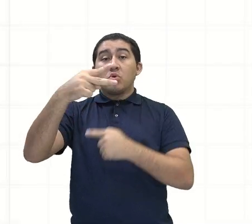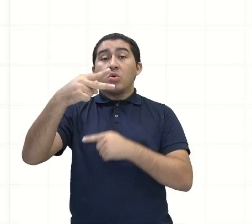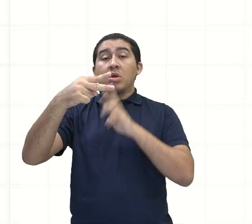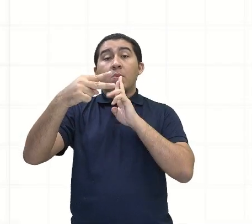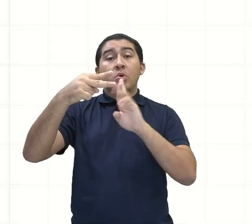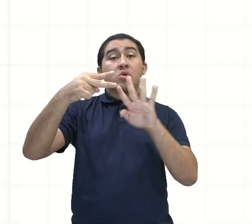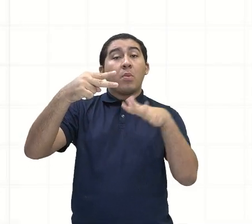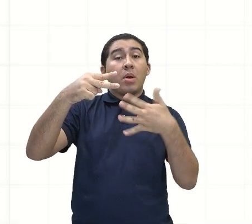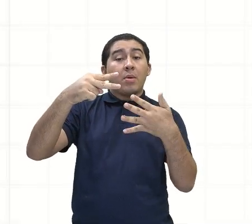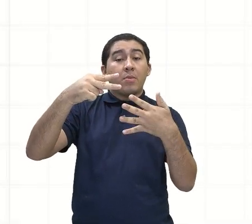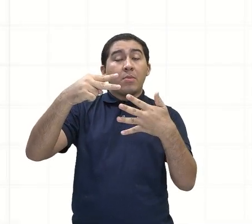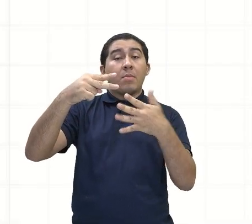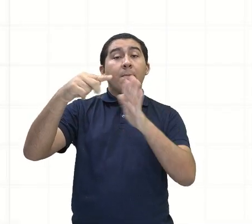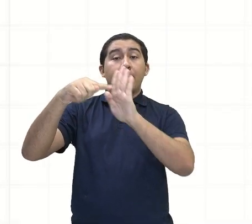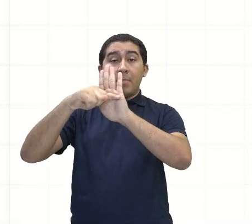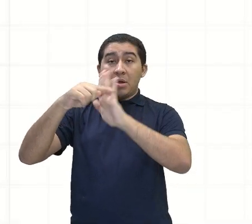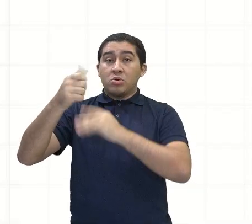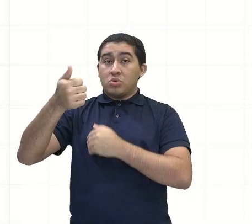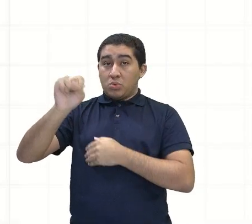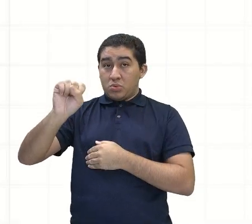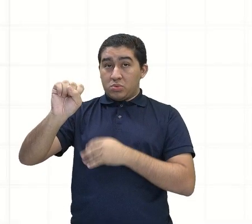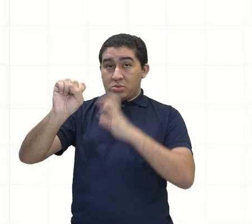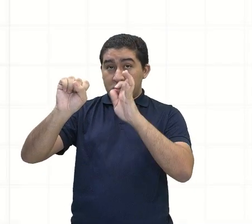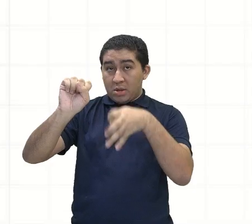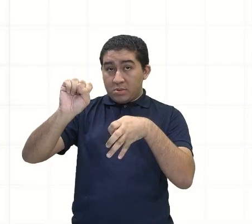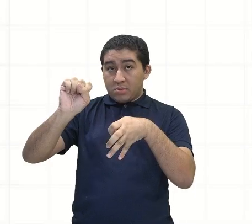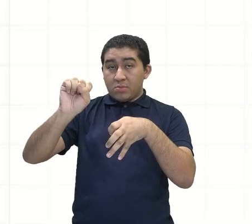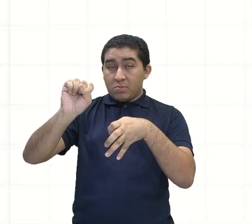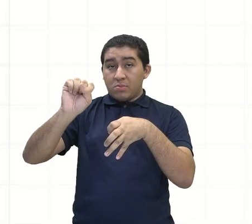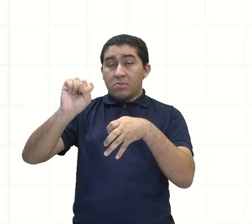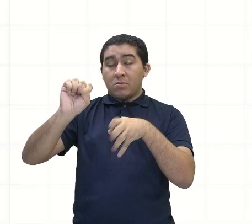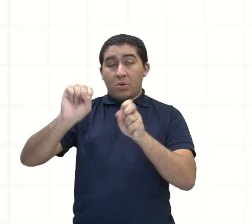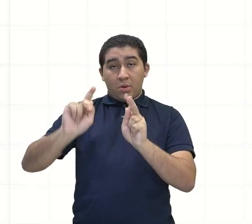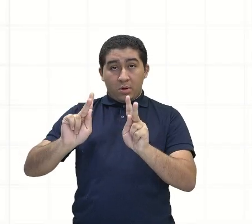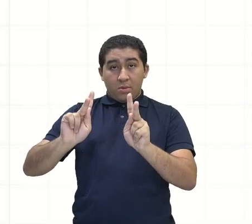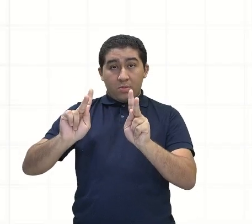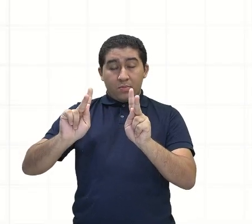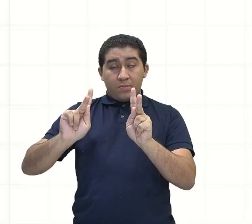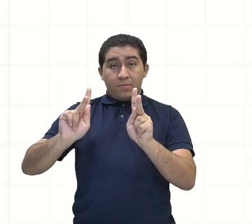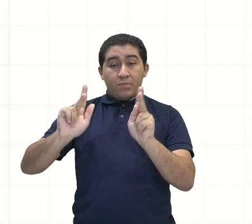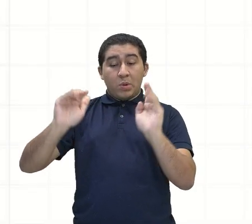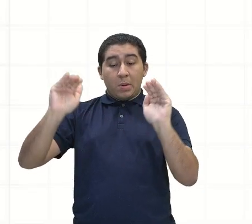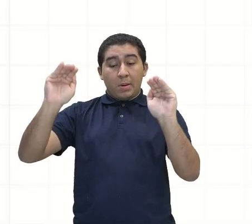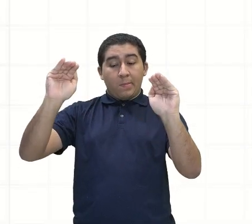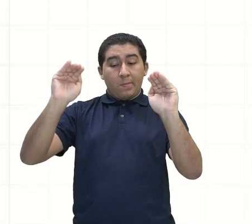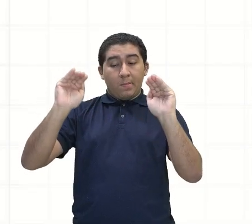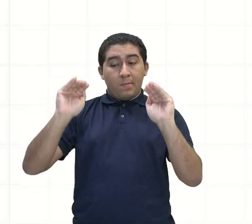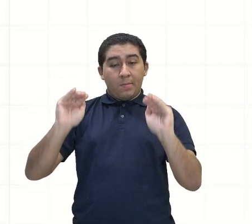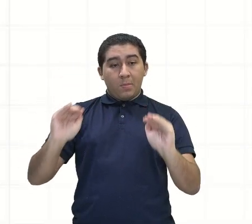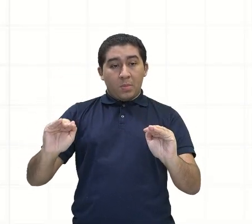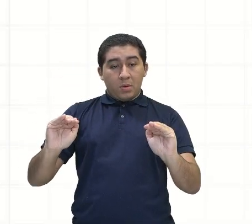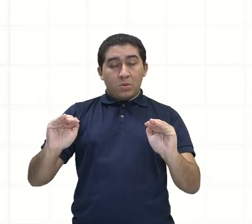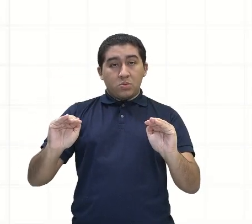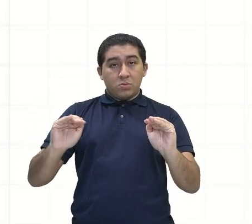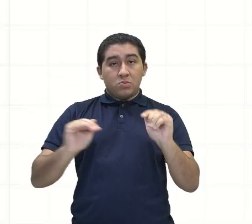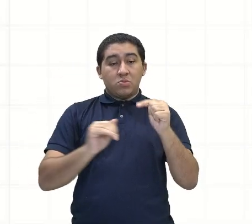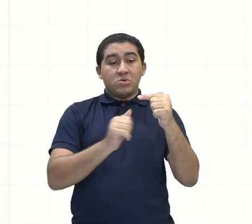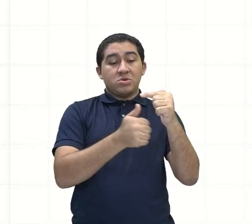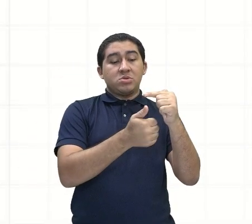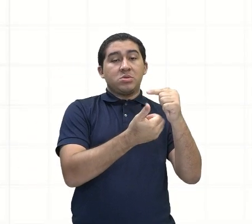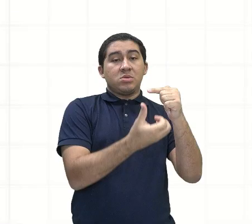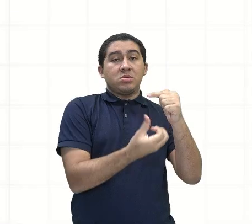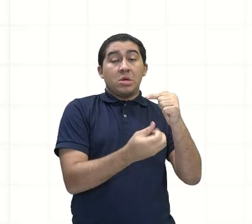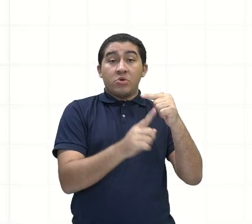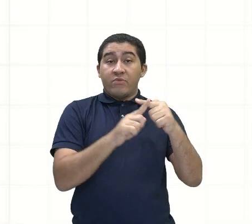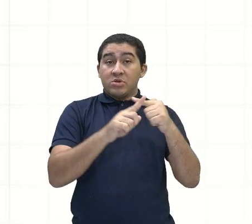é igual a menos 18. Tudo bem? Aqui na parte de baixo da fração, eu também vou